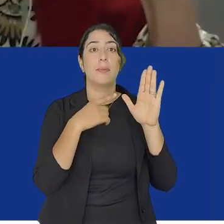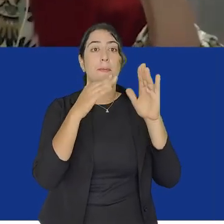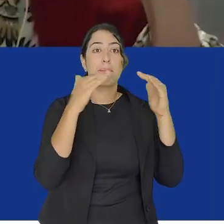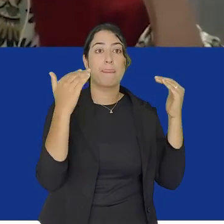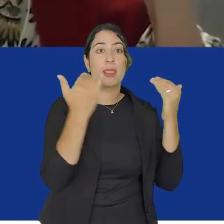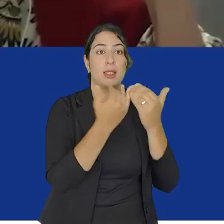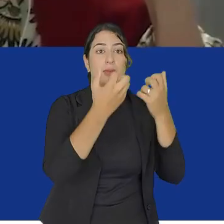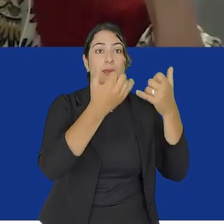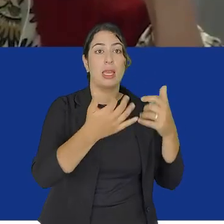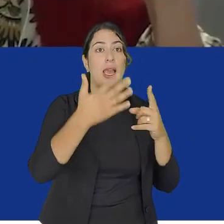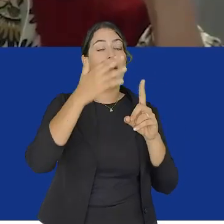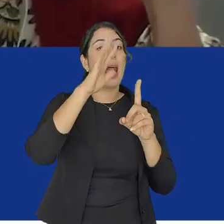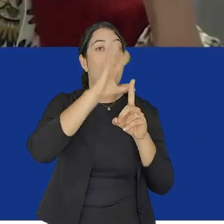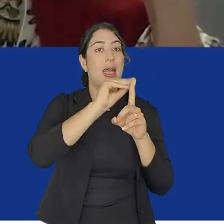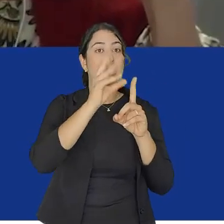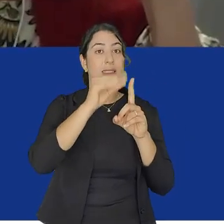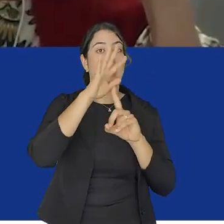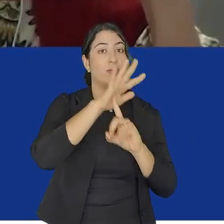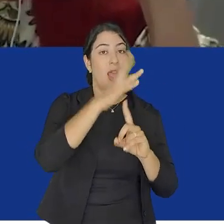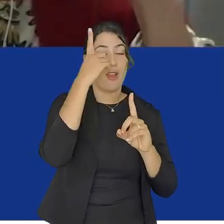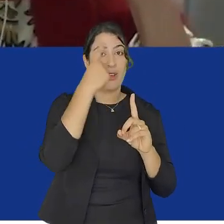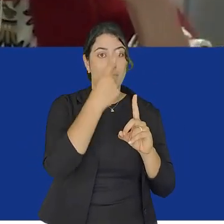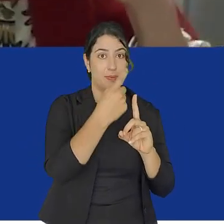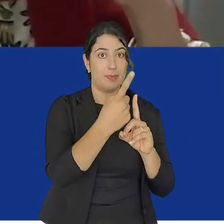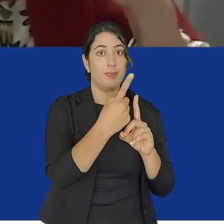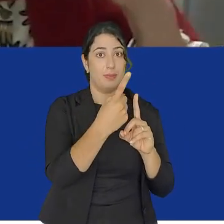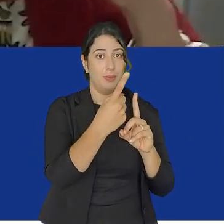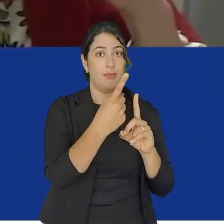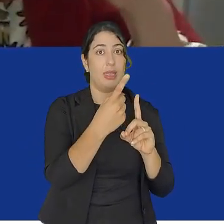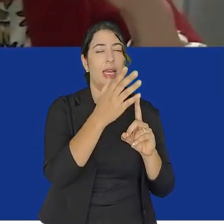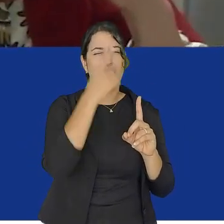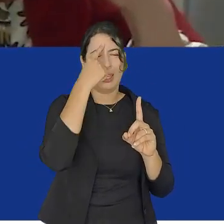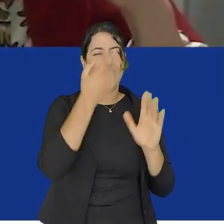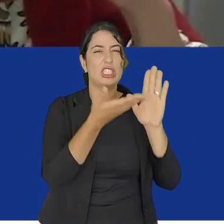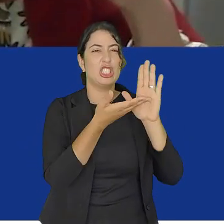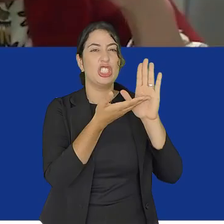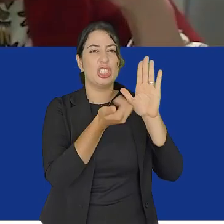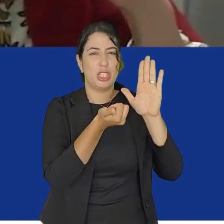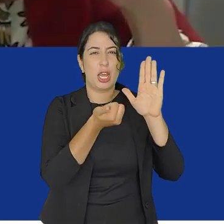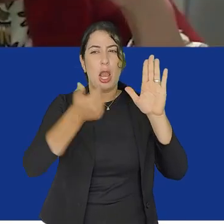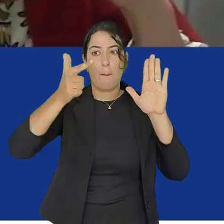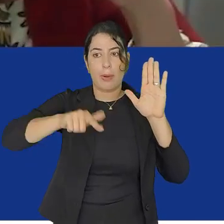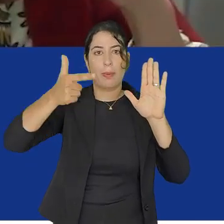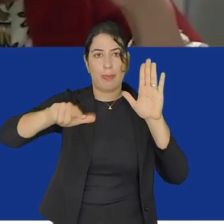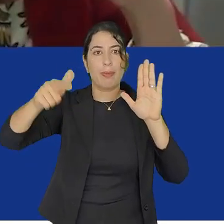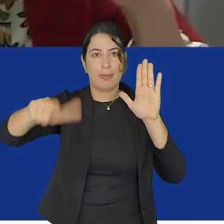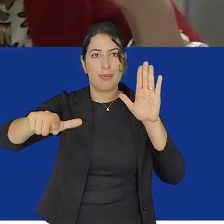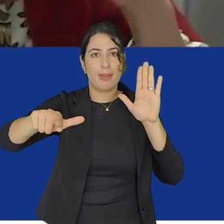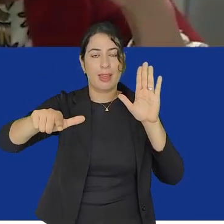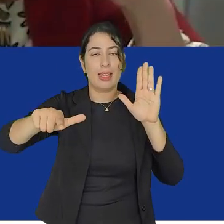conceito ampliado de assédio e violência, tira a necessidade de repetição para ser reconhecido como assédio e